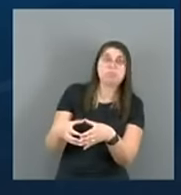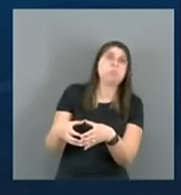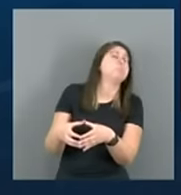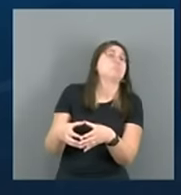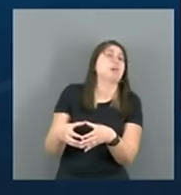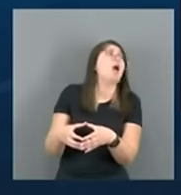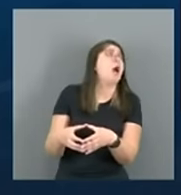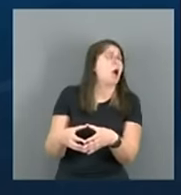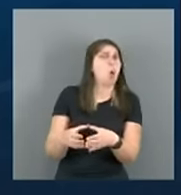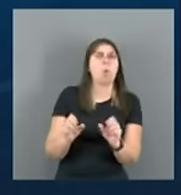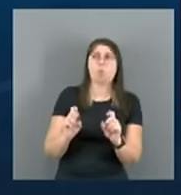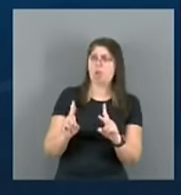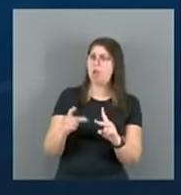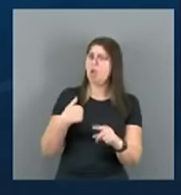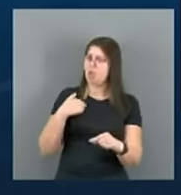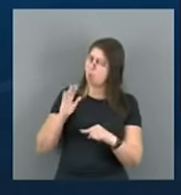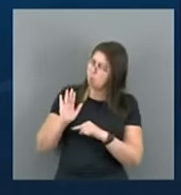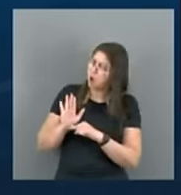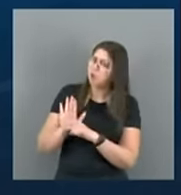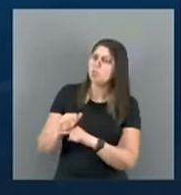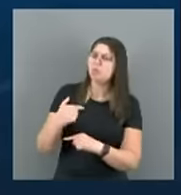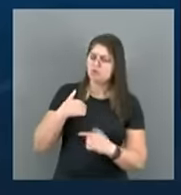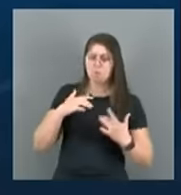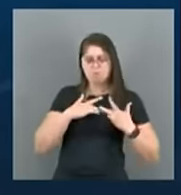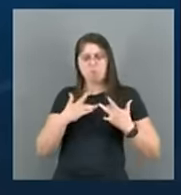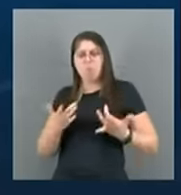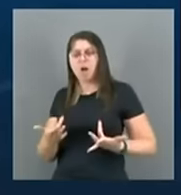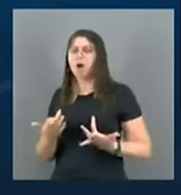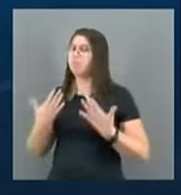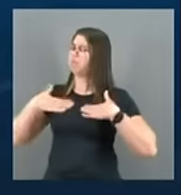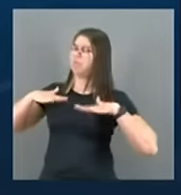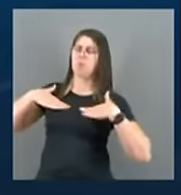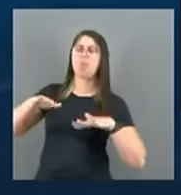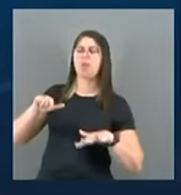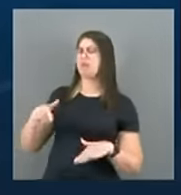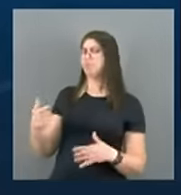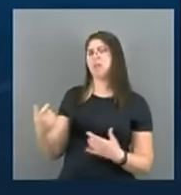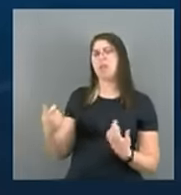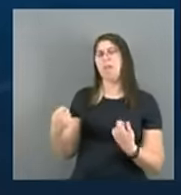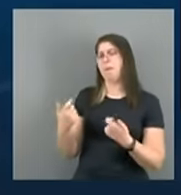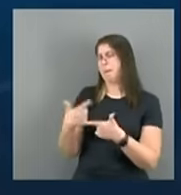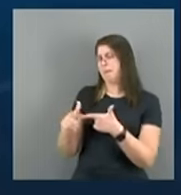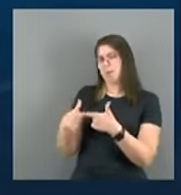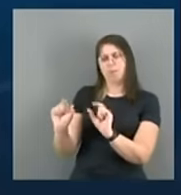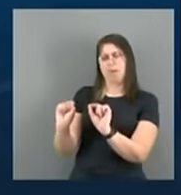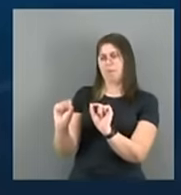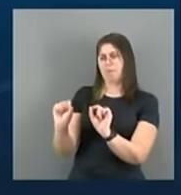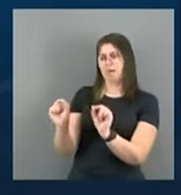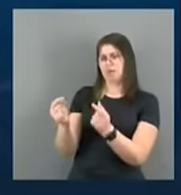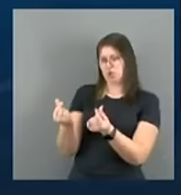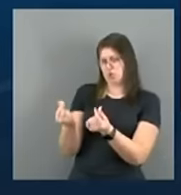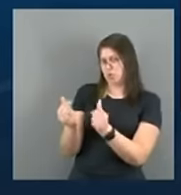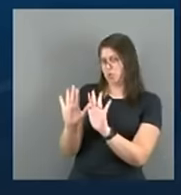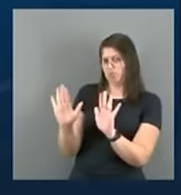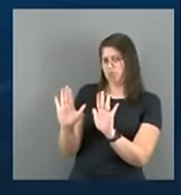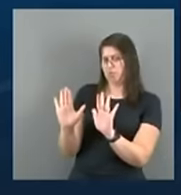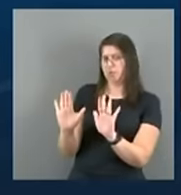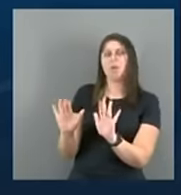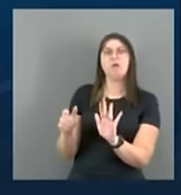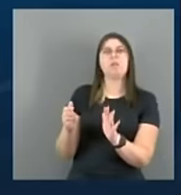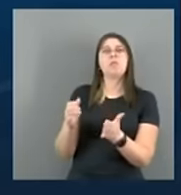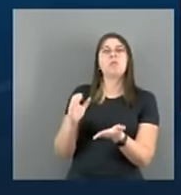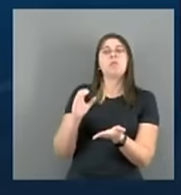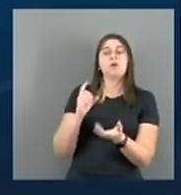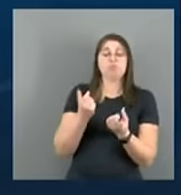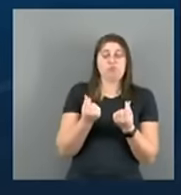mais justo de falar, pô, eu tô aqui, fica tranquilo aqui, você não vai ter problema financeiro nenhum. Então eu fazia essas